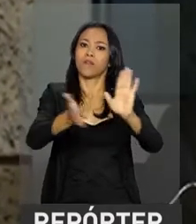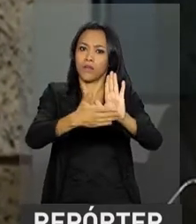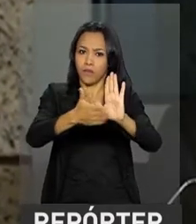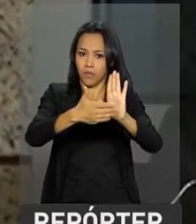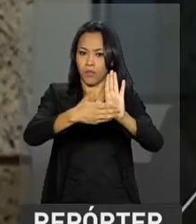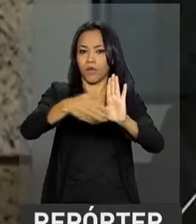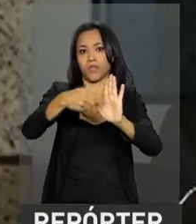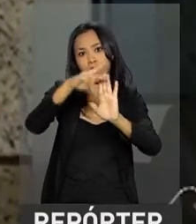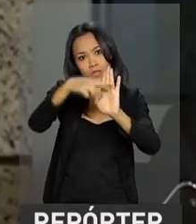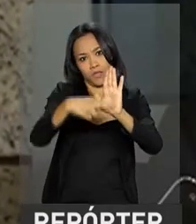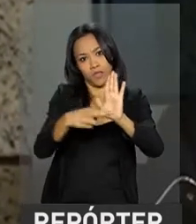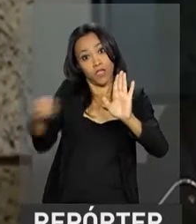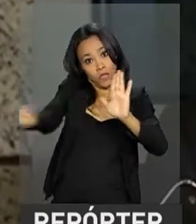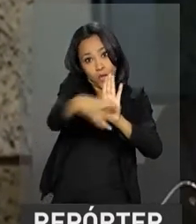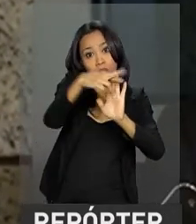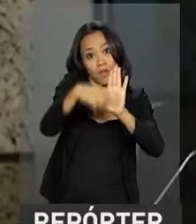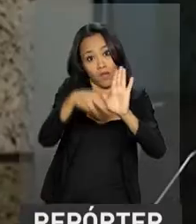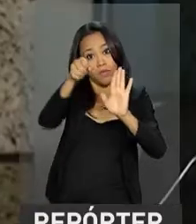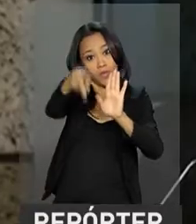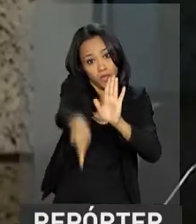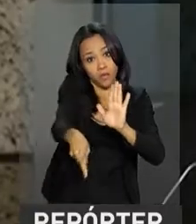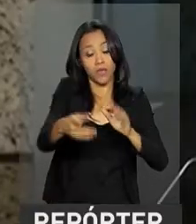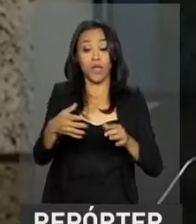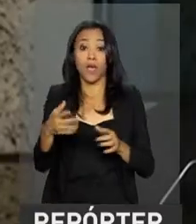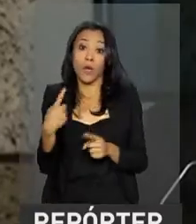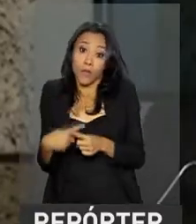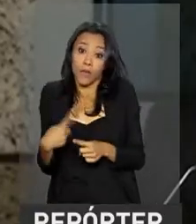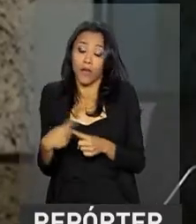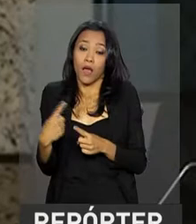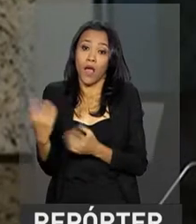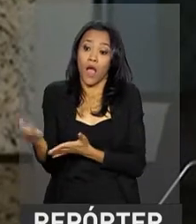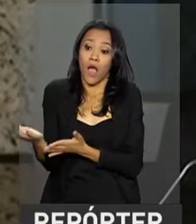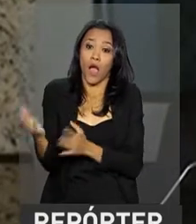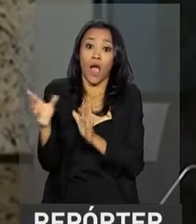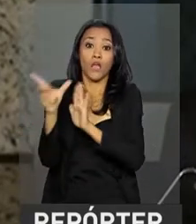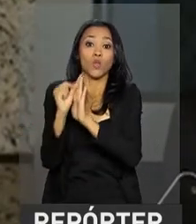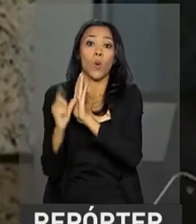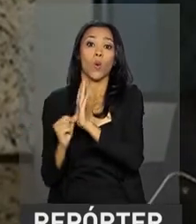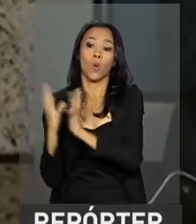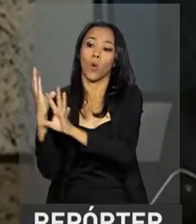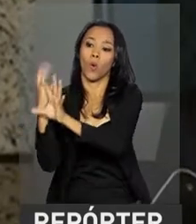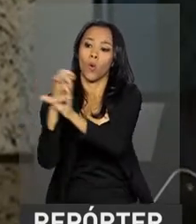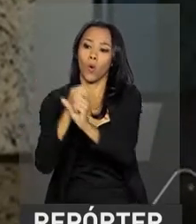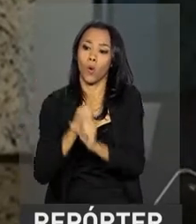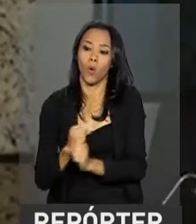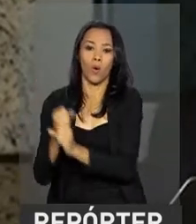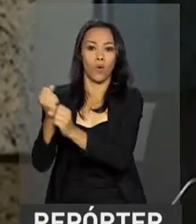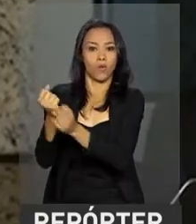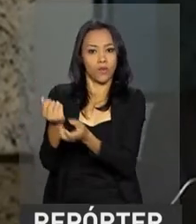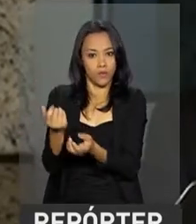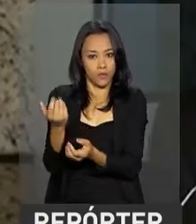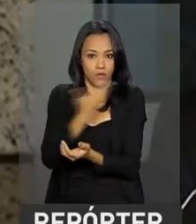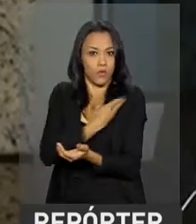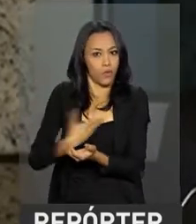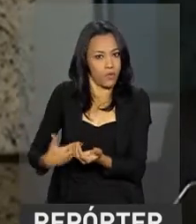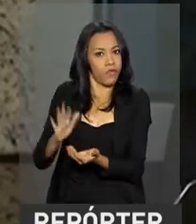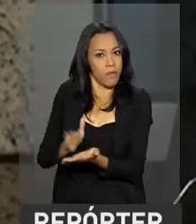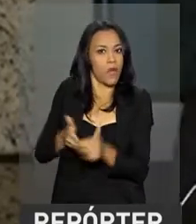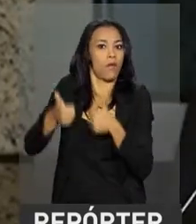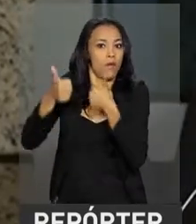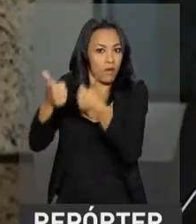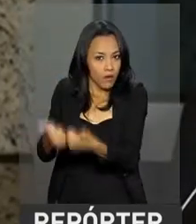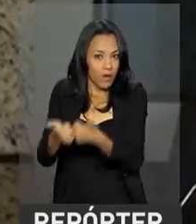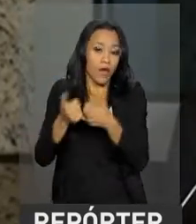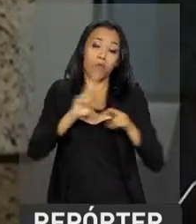apenas quando as contas públicas vão melhorar um pouco dependendo exatamente de outras